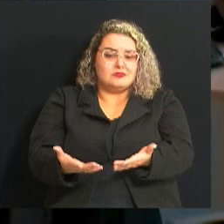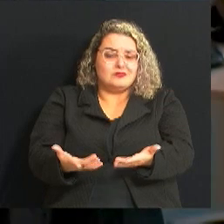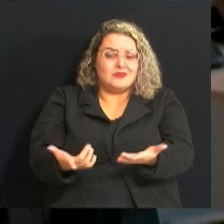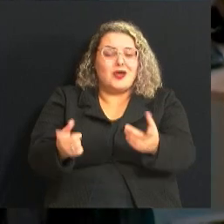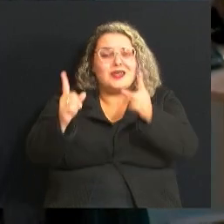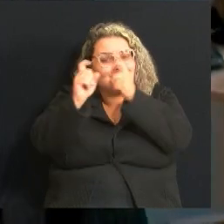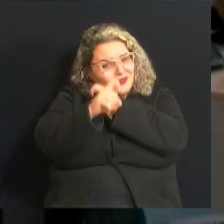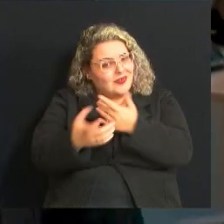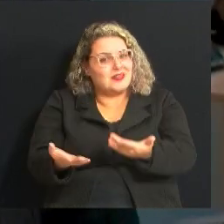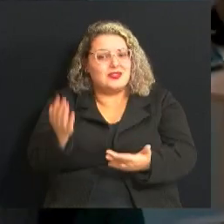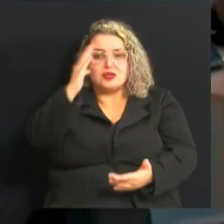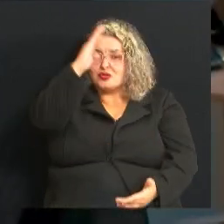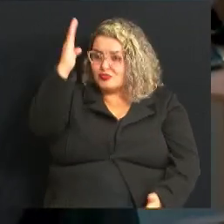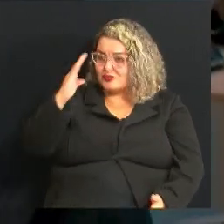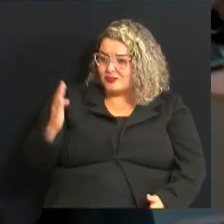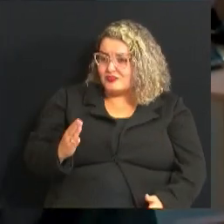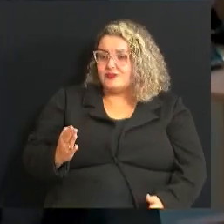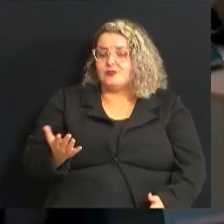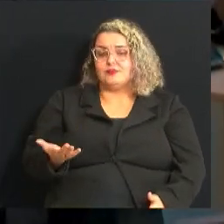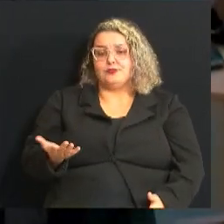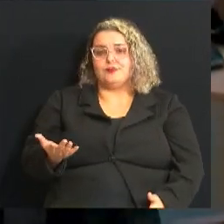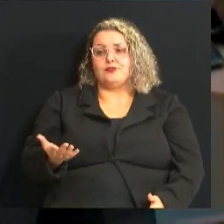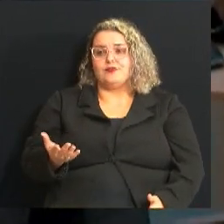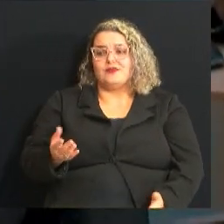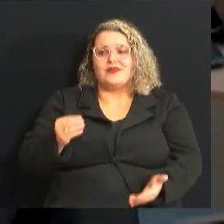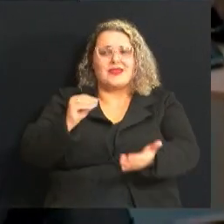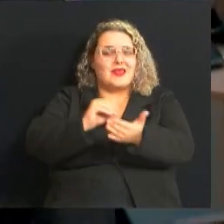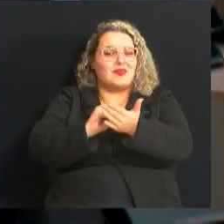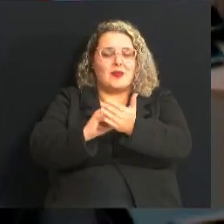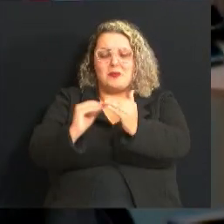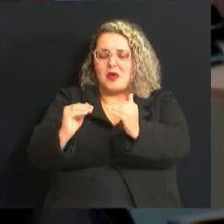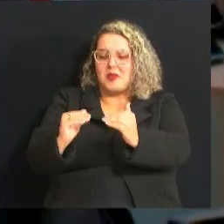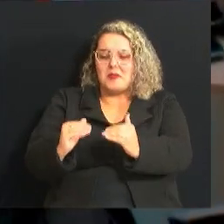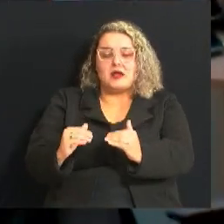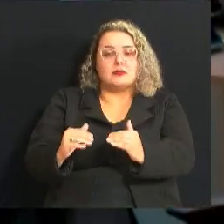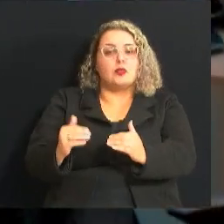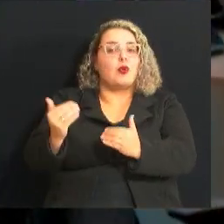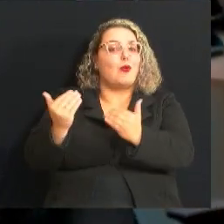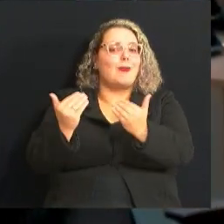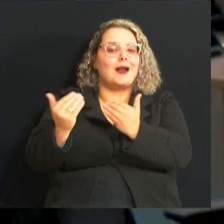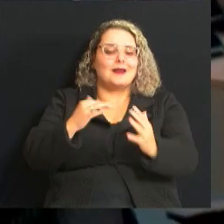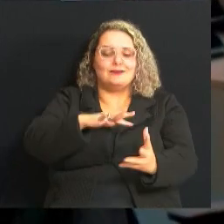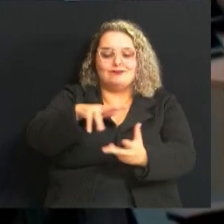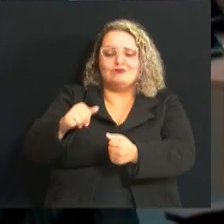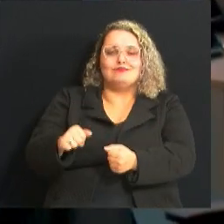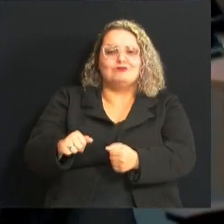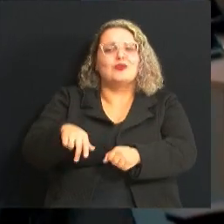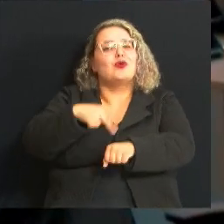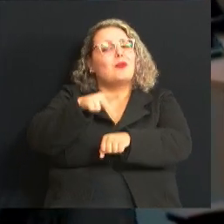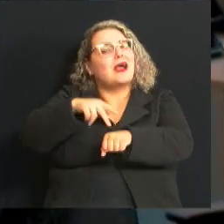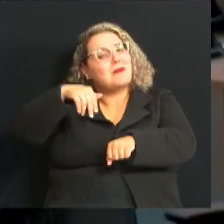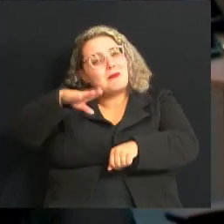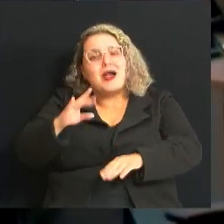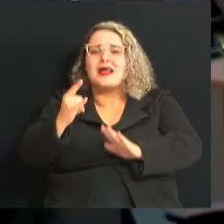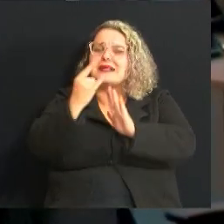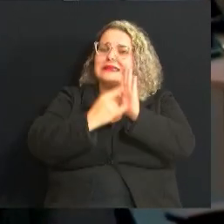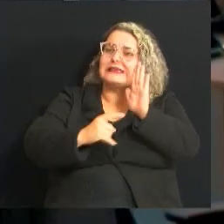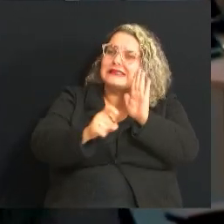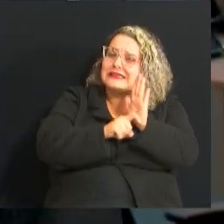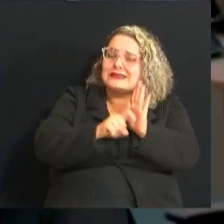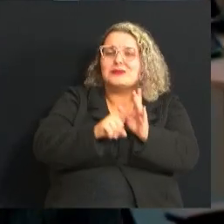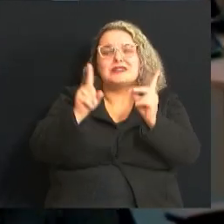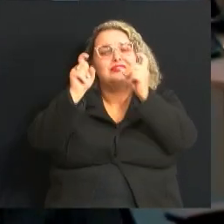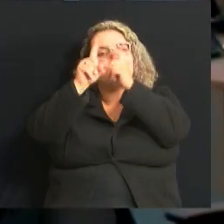Brasil hoje é onde está nas últimas colocações a nível mundial, os países mais burocráticos, mais difíceis de se